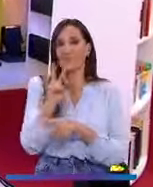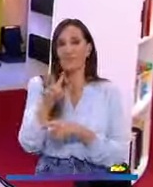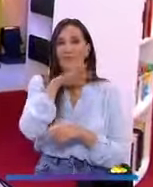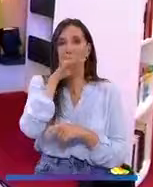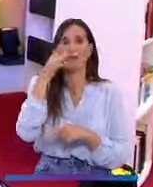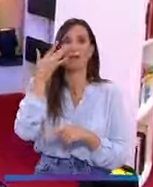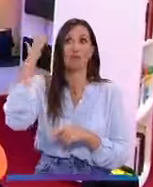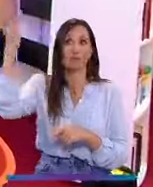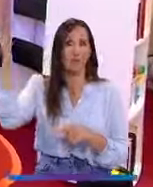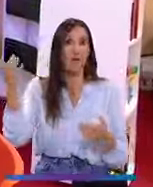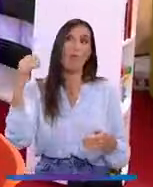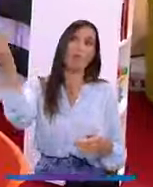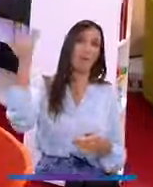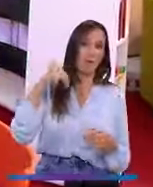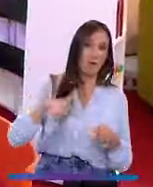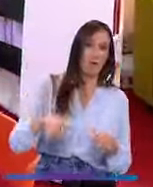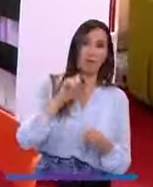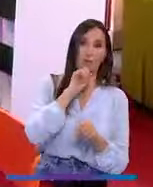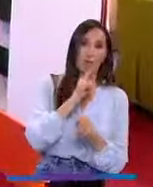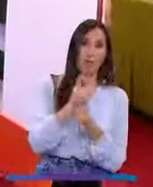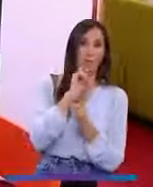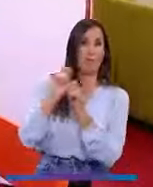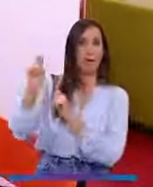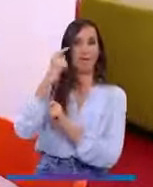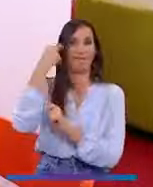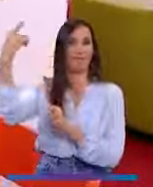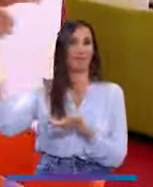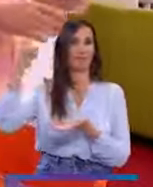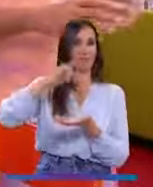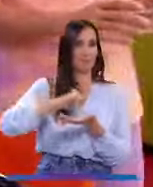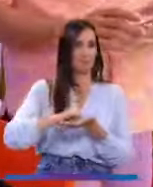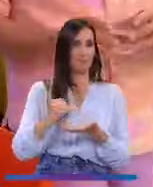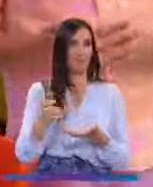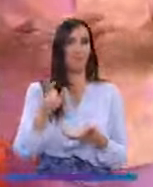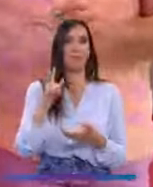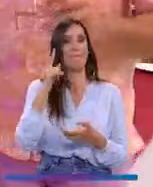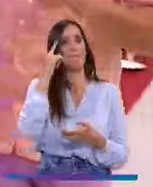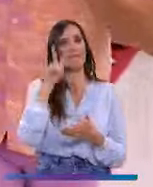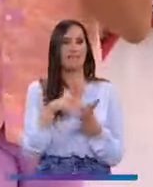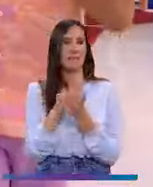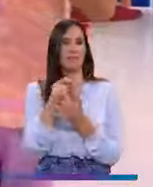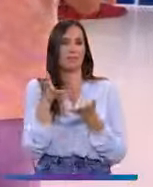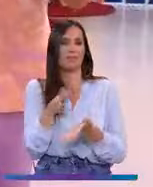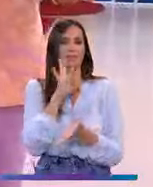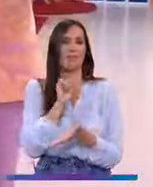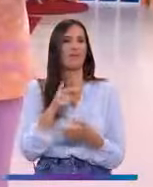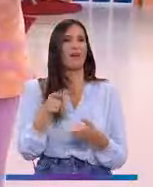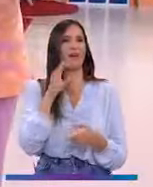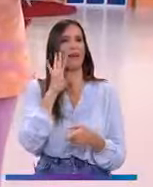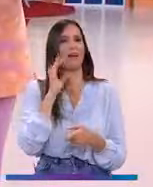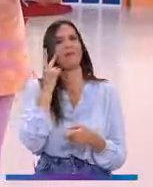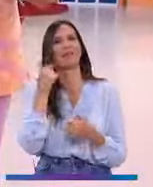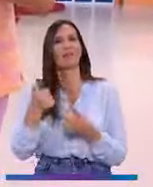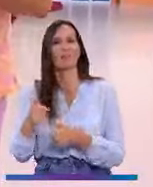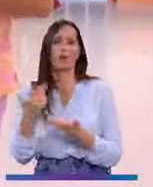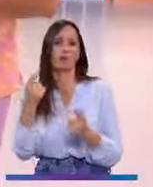que está emigrada, ou eles vêm cá porque os ajuda. Há sempre quem pense em ajudar os filhos nesta fase. Ai, a minha vida já está organizada, é